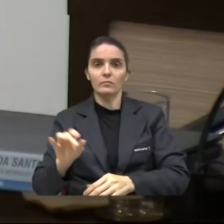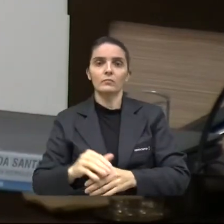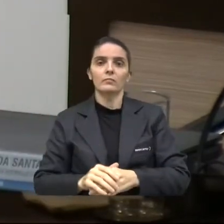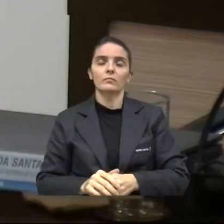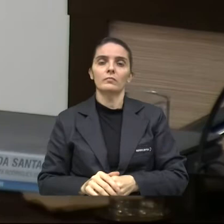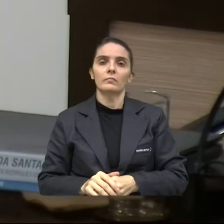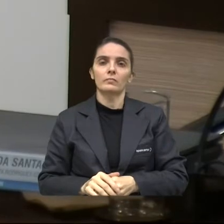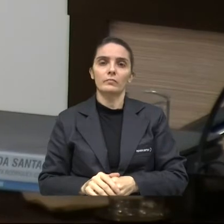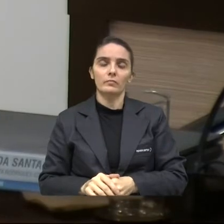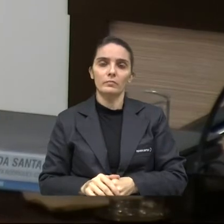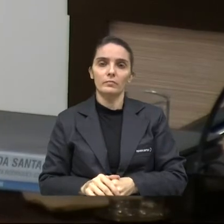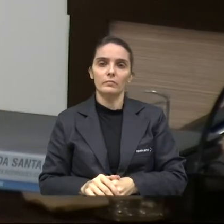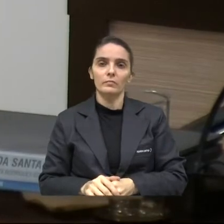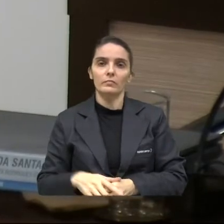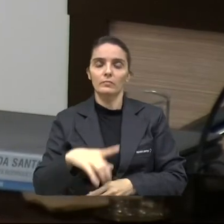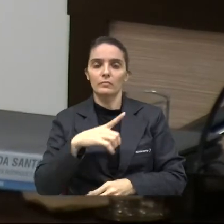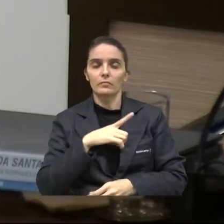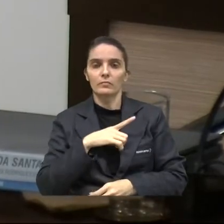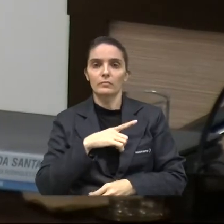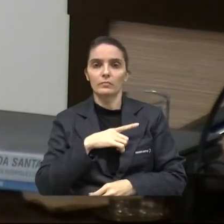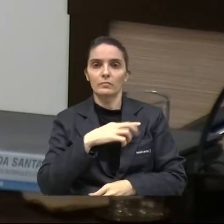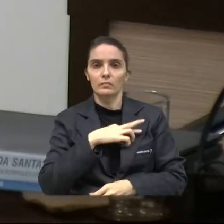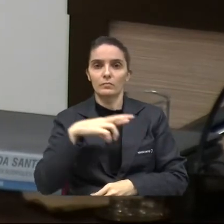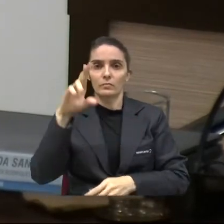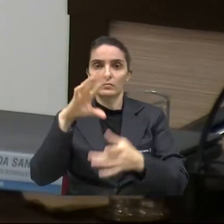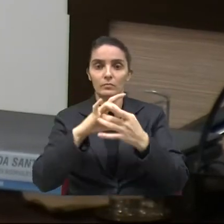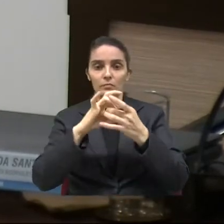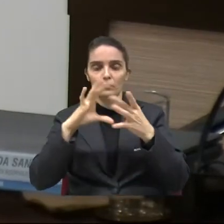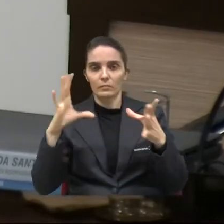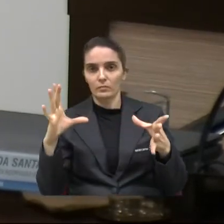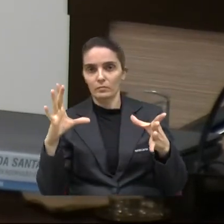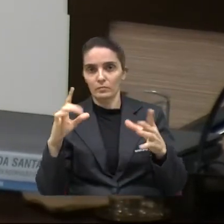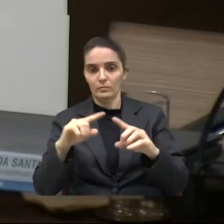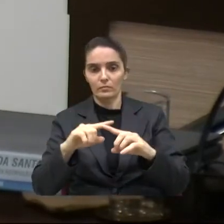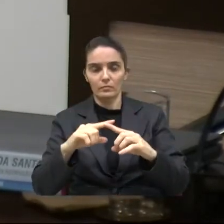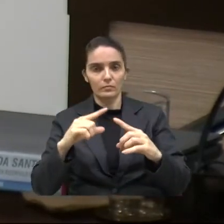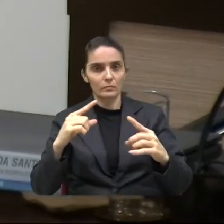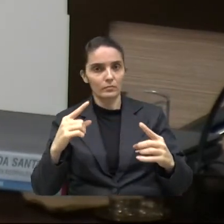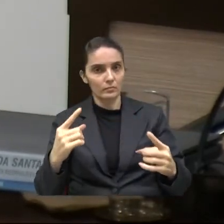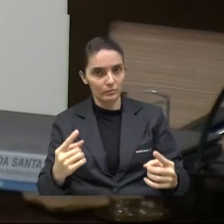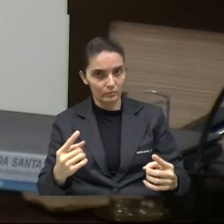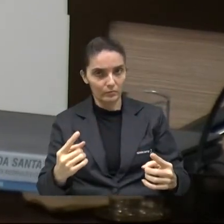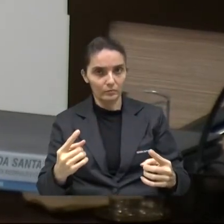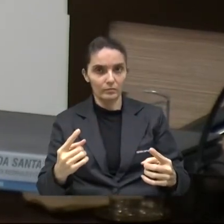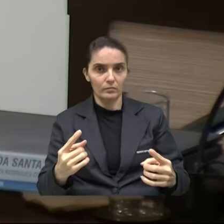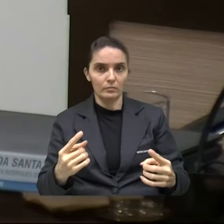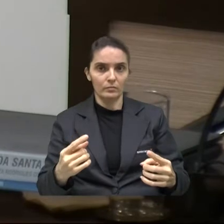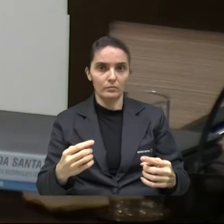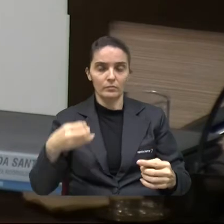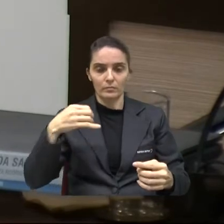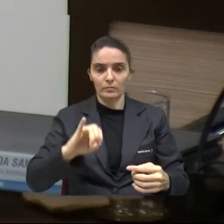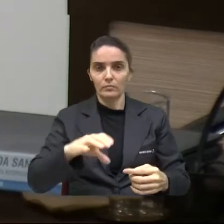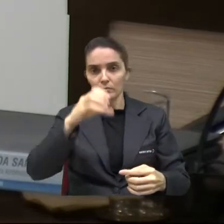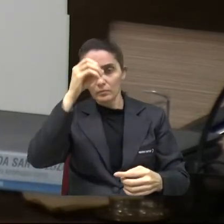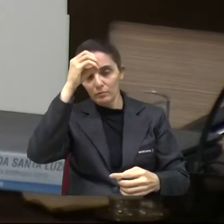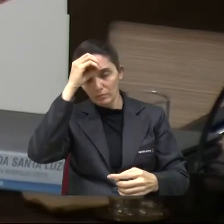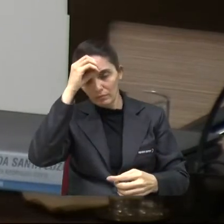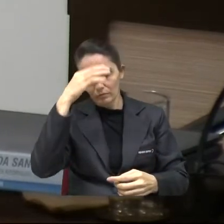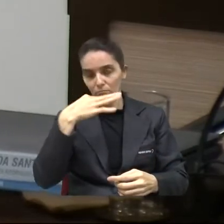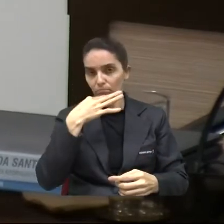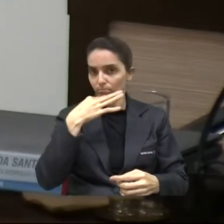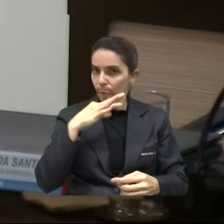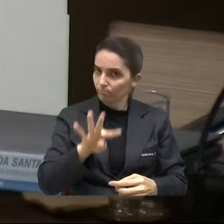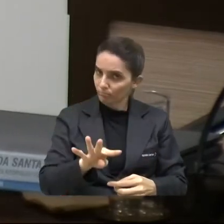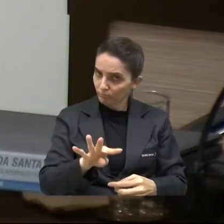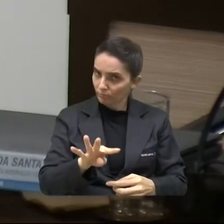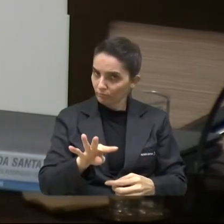sua liberdade religiosa. Mas está havendo, seja por ignorância, no sentido de desconhecer